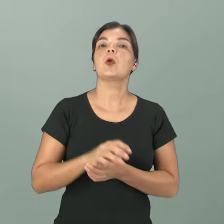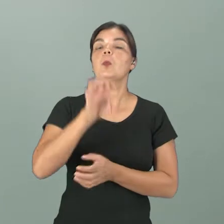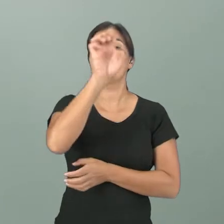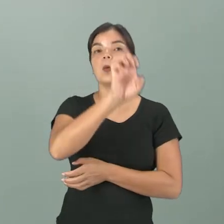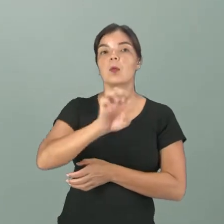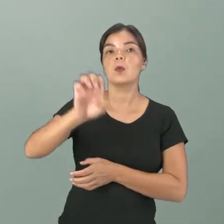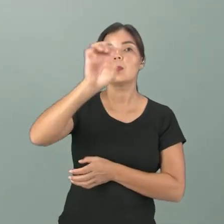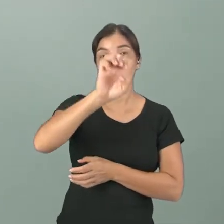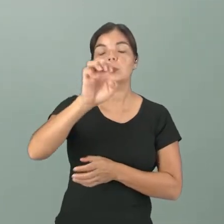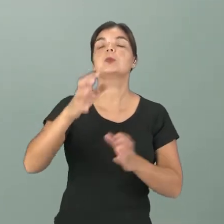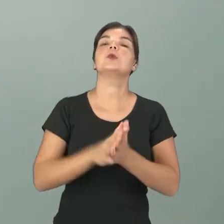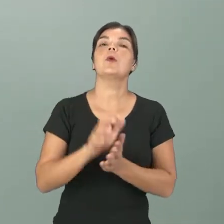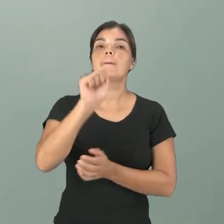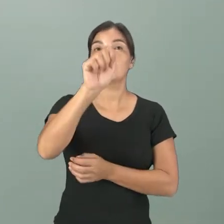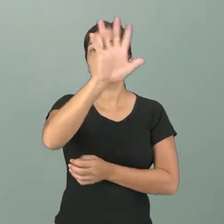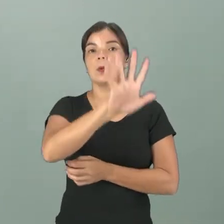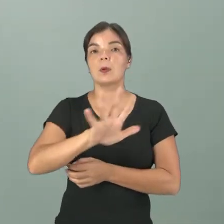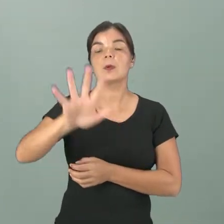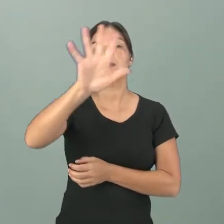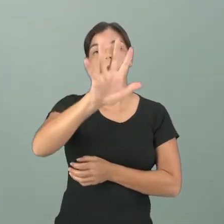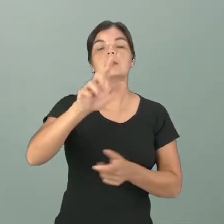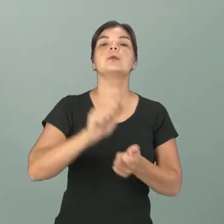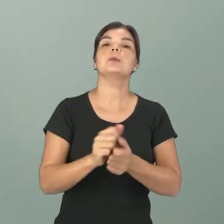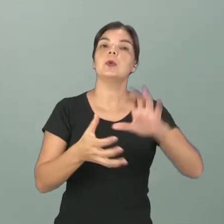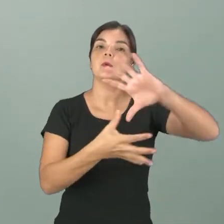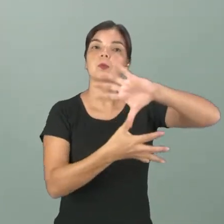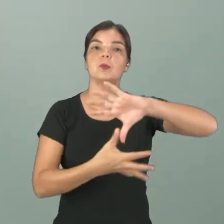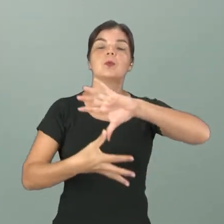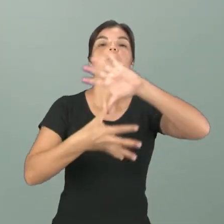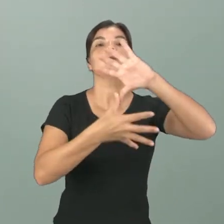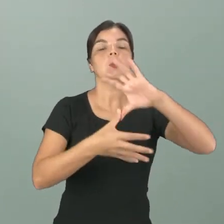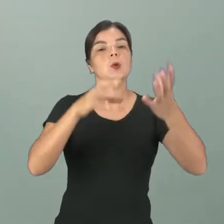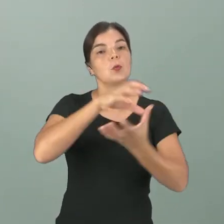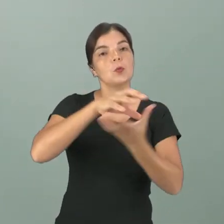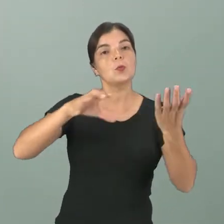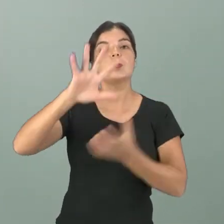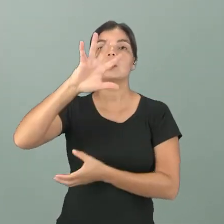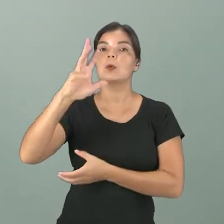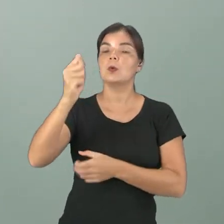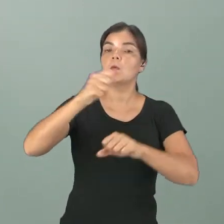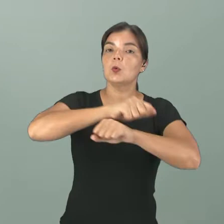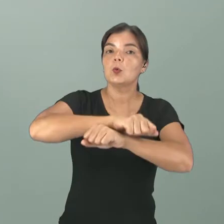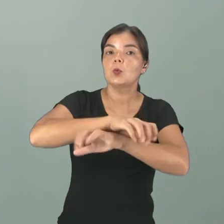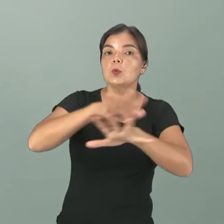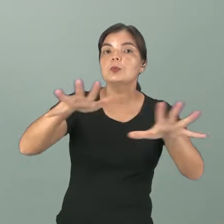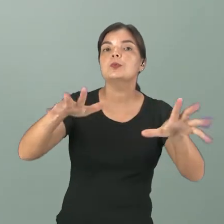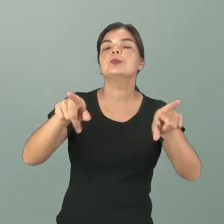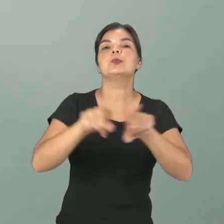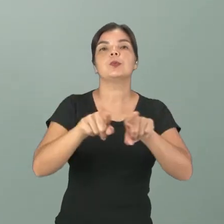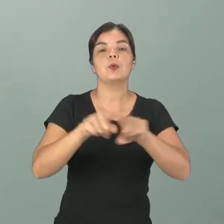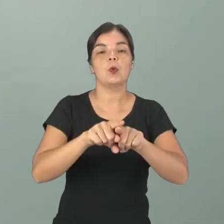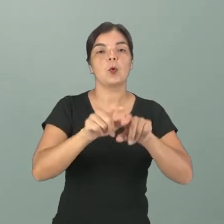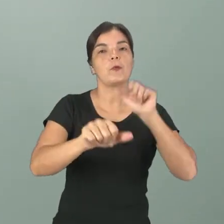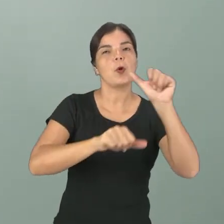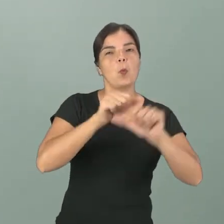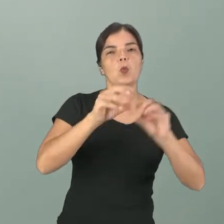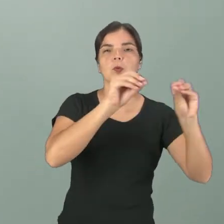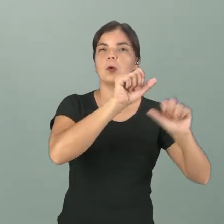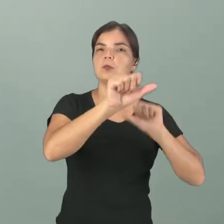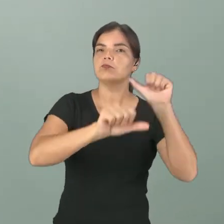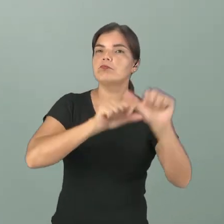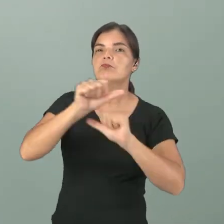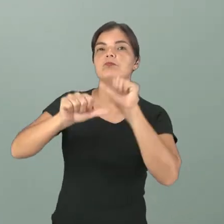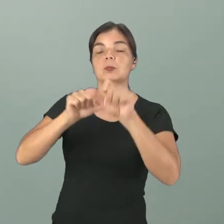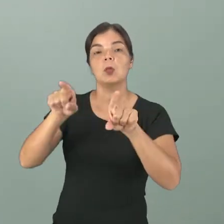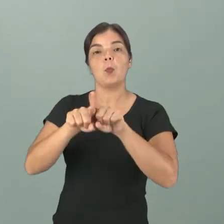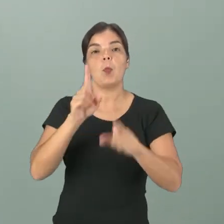América. Então, o nascimento do homem foi no continente africano e ele vai se espalhar ainda quando ele é nômade. Depois ele passa a